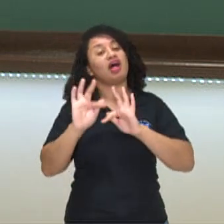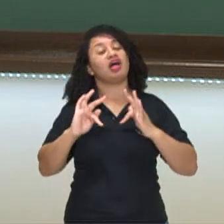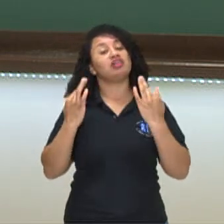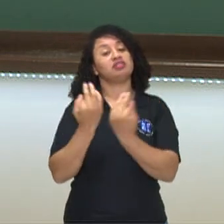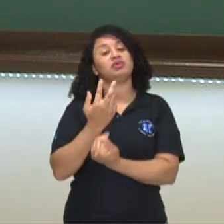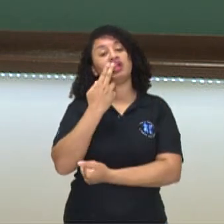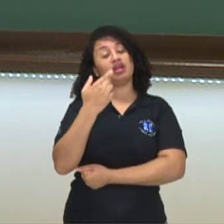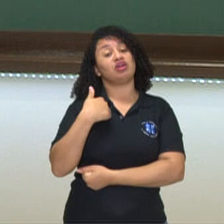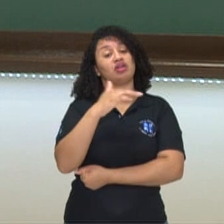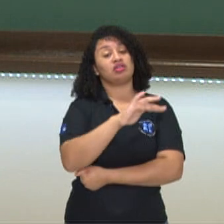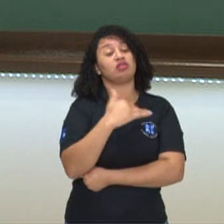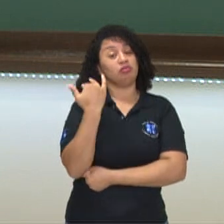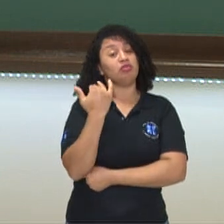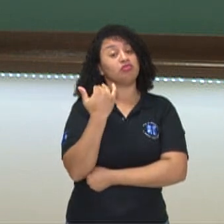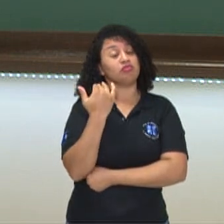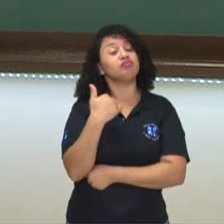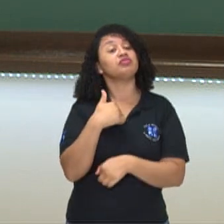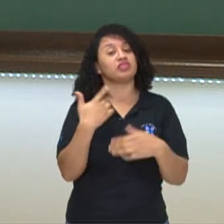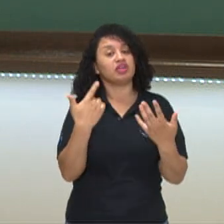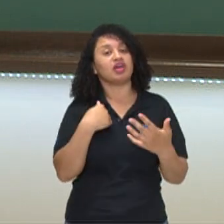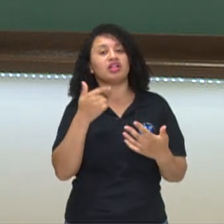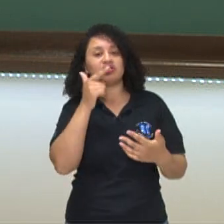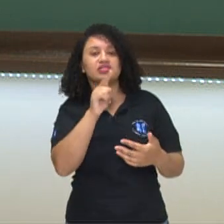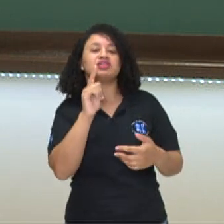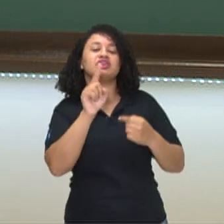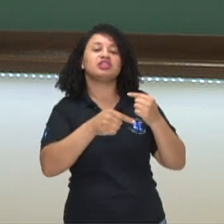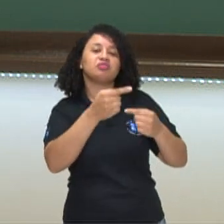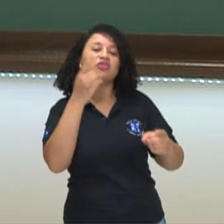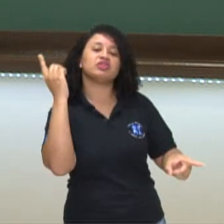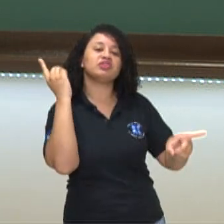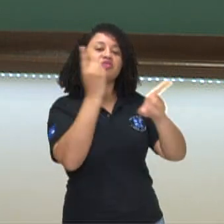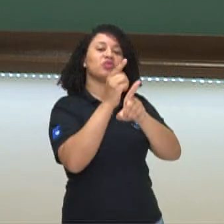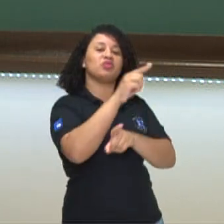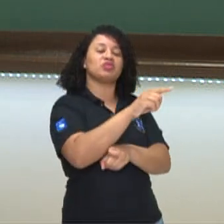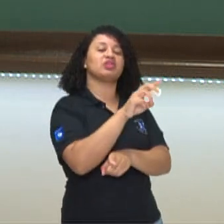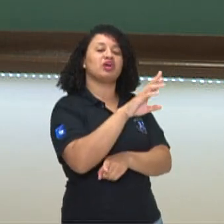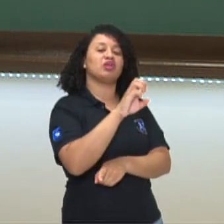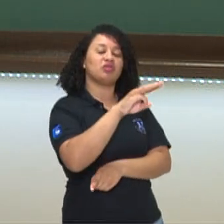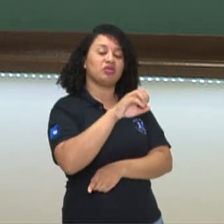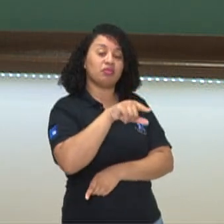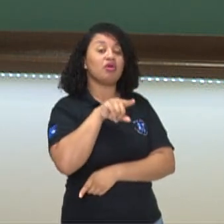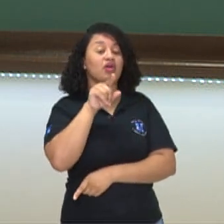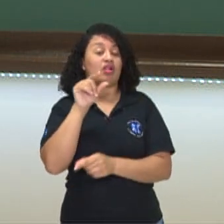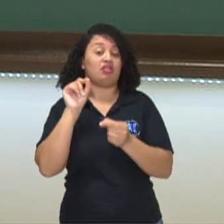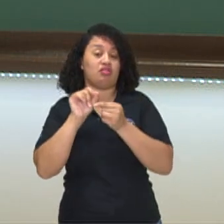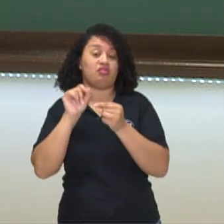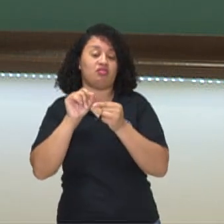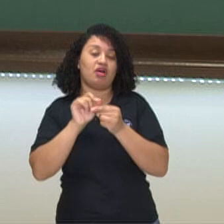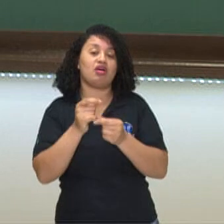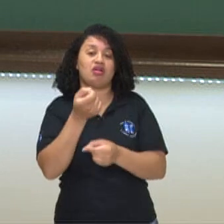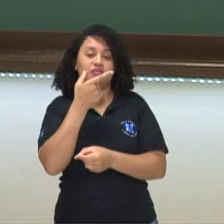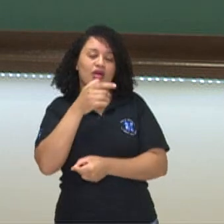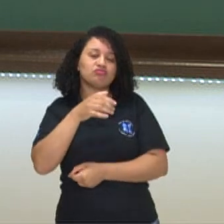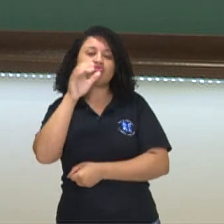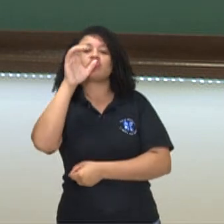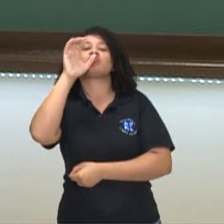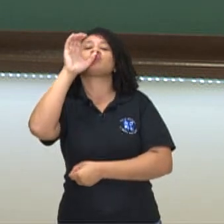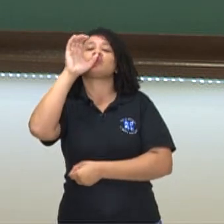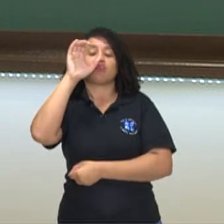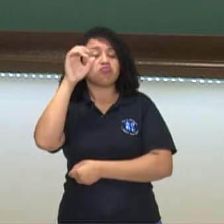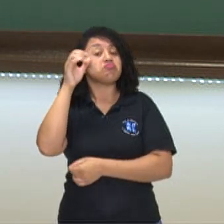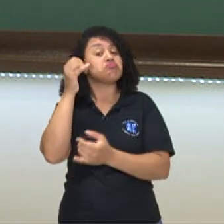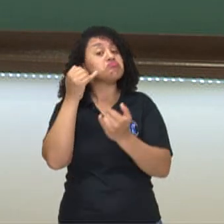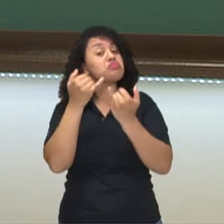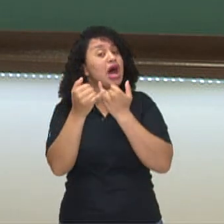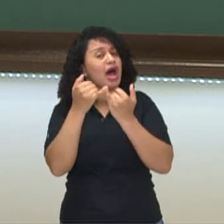morreu, e para que ela, então, pudesse encontrar Romeu. Julieta faz isso, toma o seu remédio, né, parece